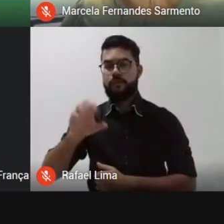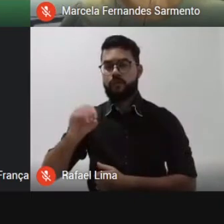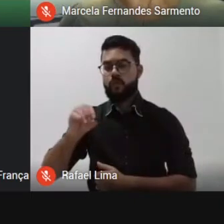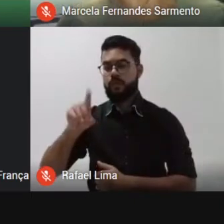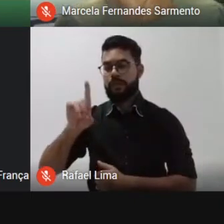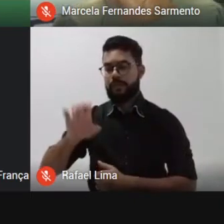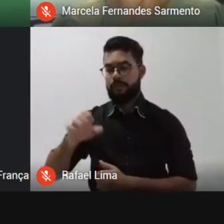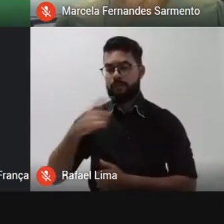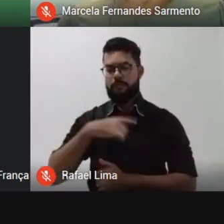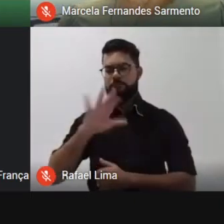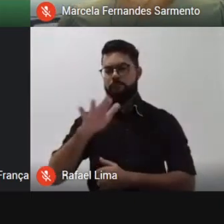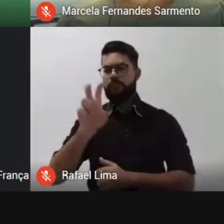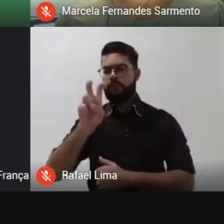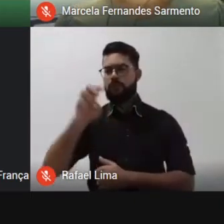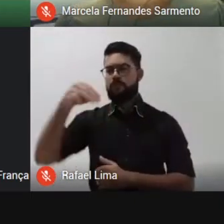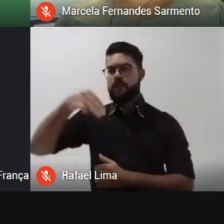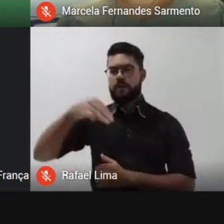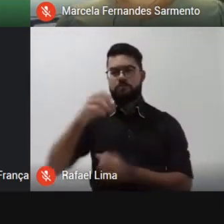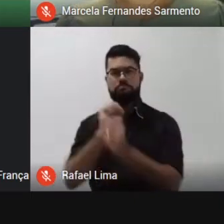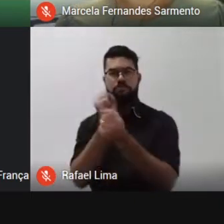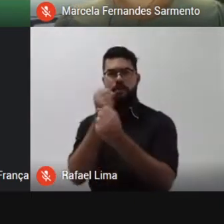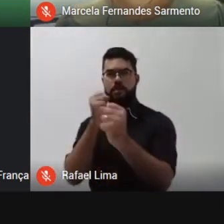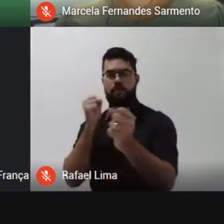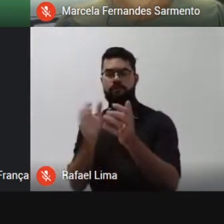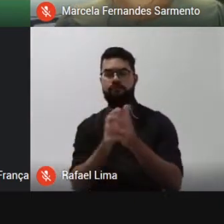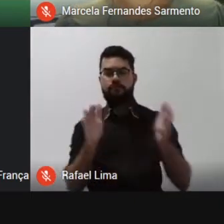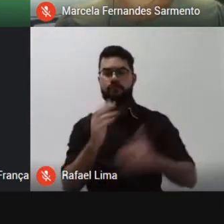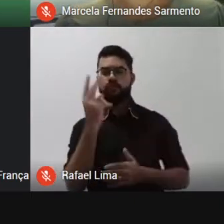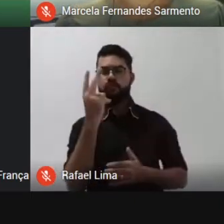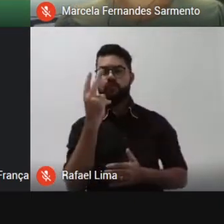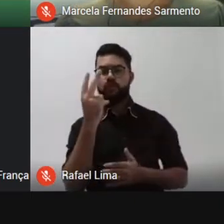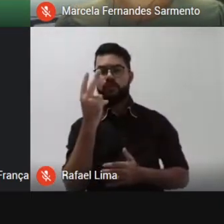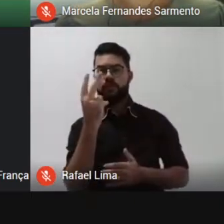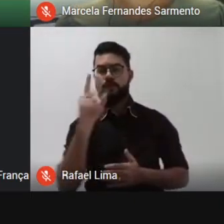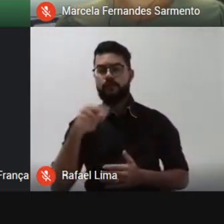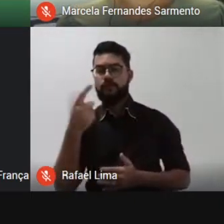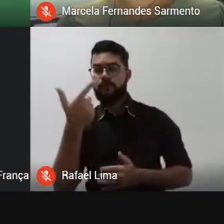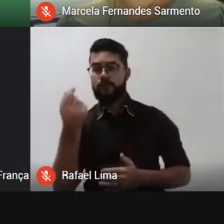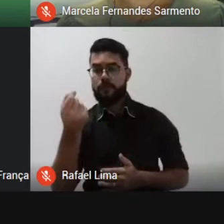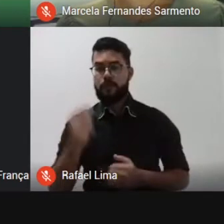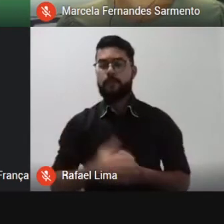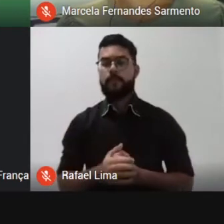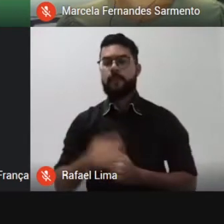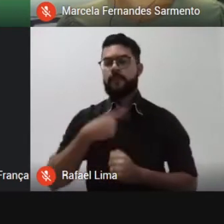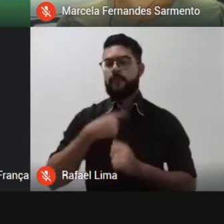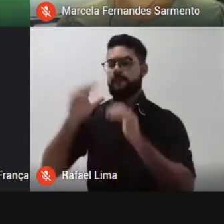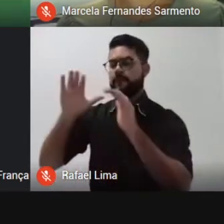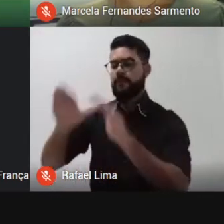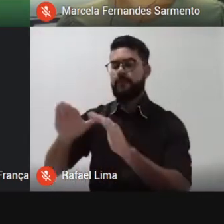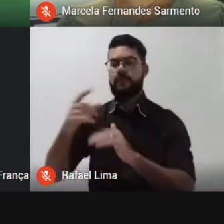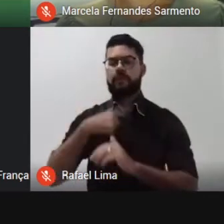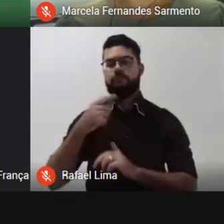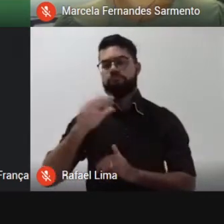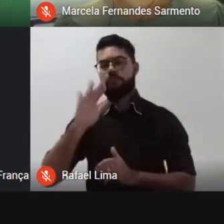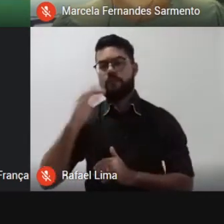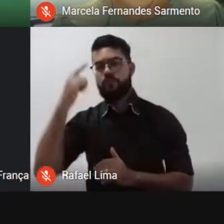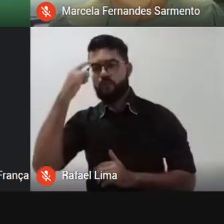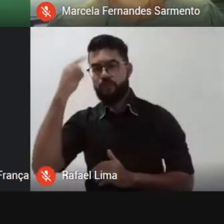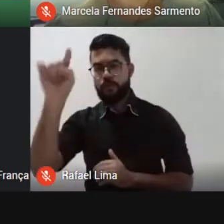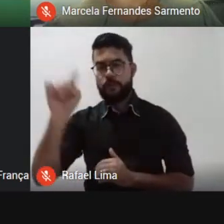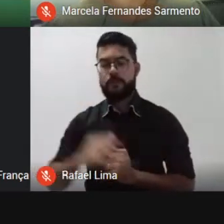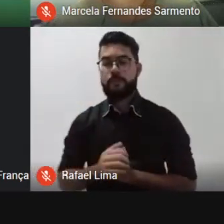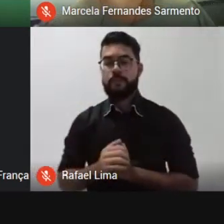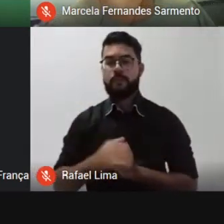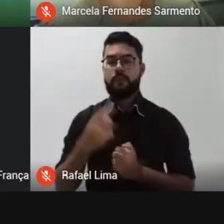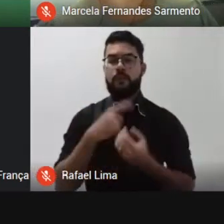comprimento e 2,20 metros de largura. Também ficou instalado durante 30 dias, né? Foi realmente um espaço efêmero, ficou 30